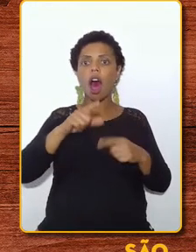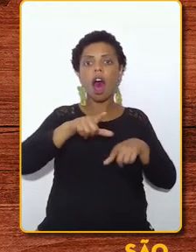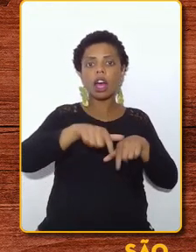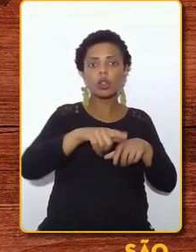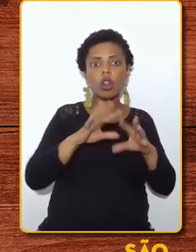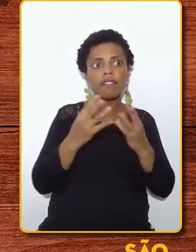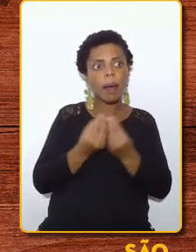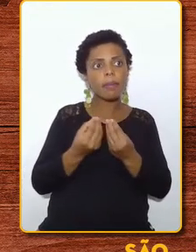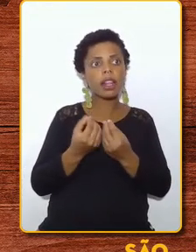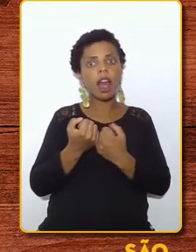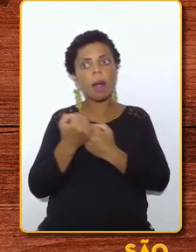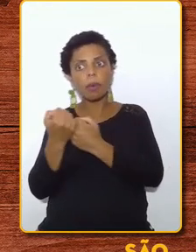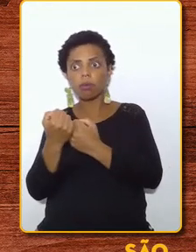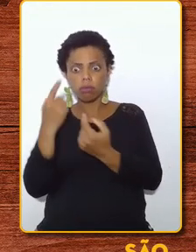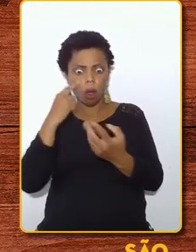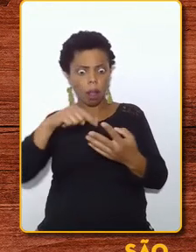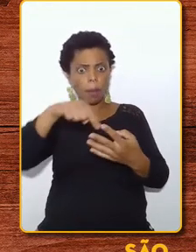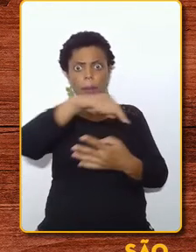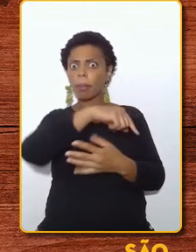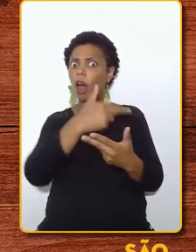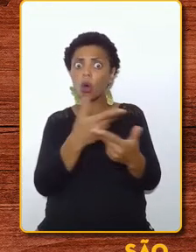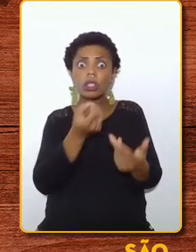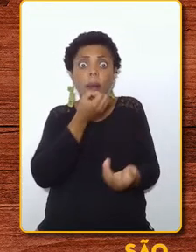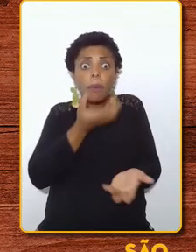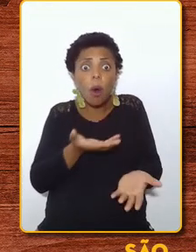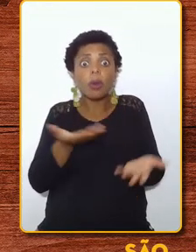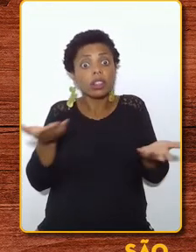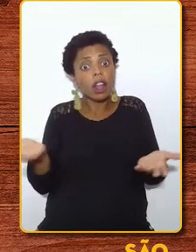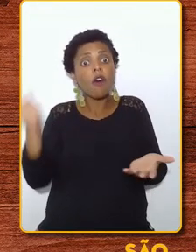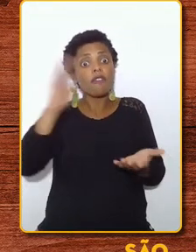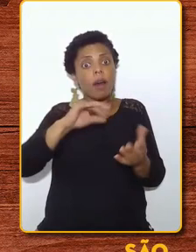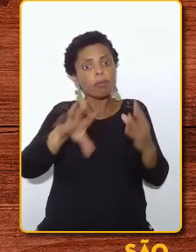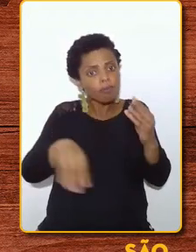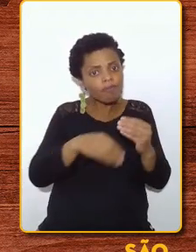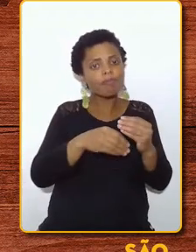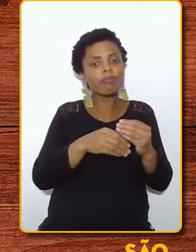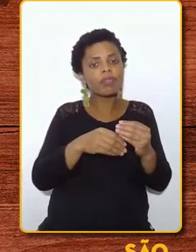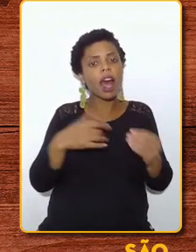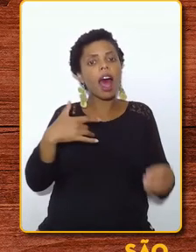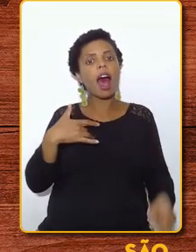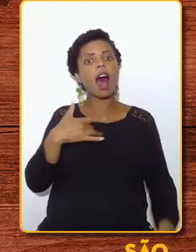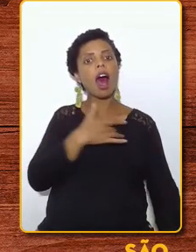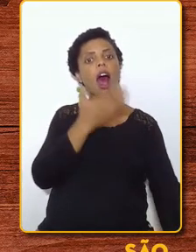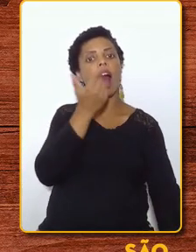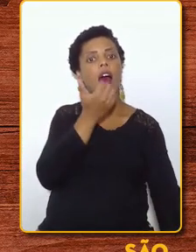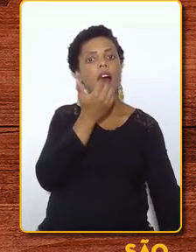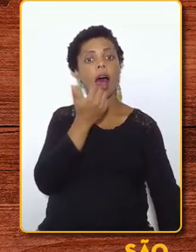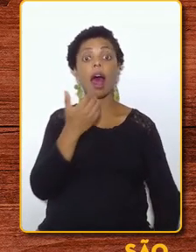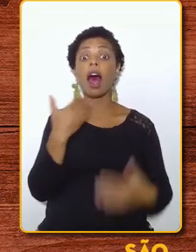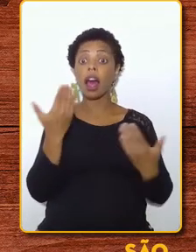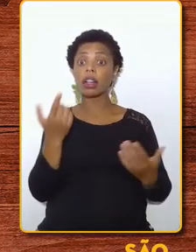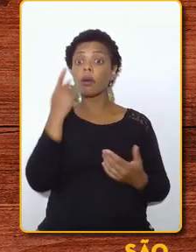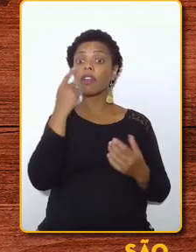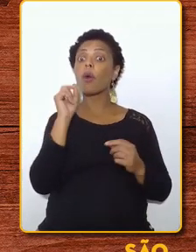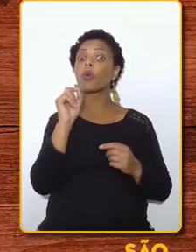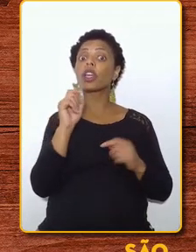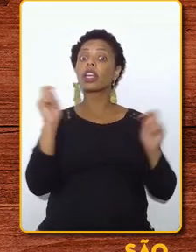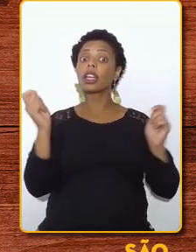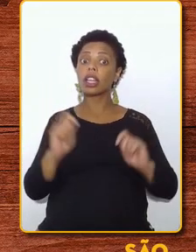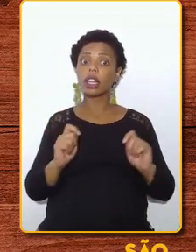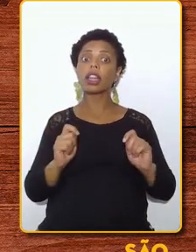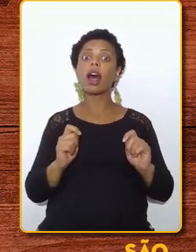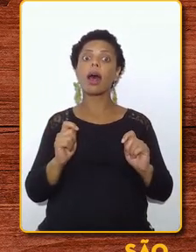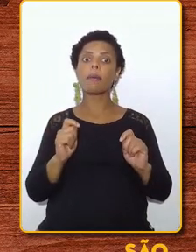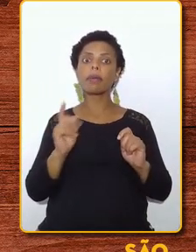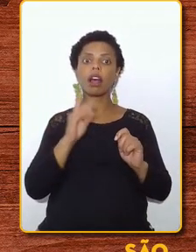Vamos juntar isso na alimentação saudável. Vamos ver o que a gente consegue empacotar nisso e